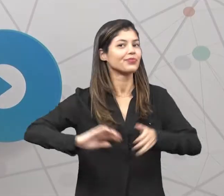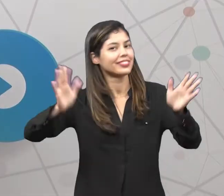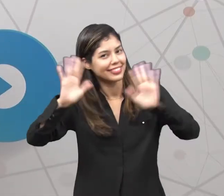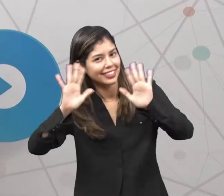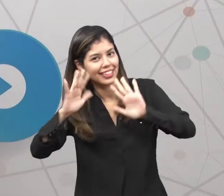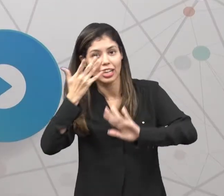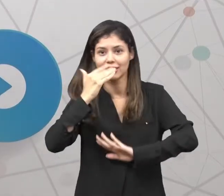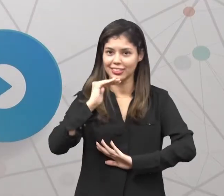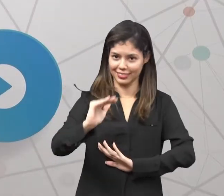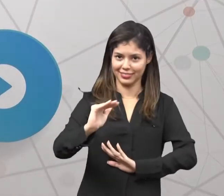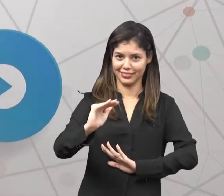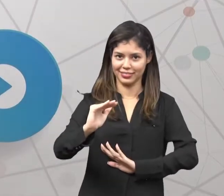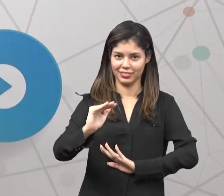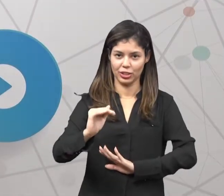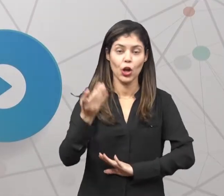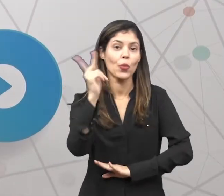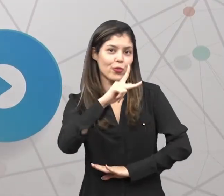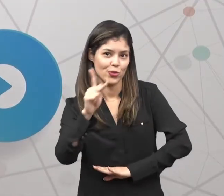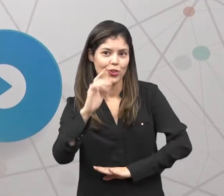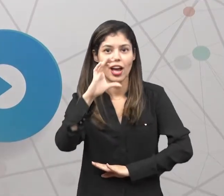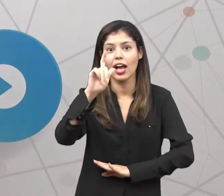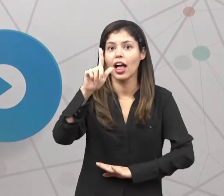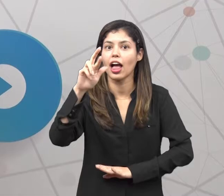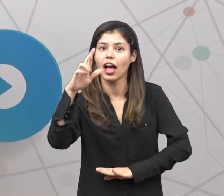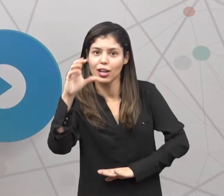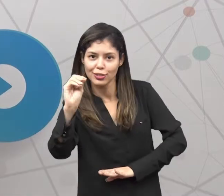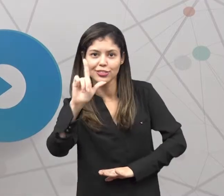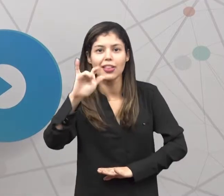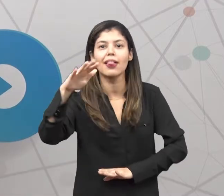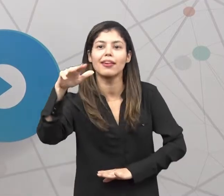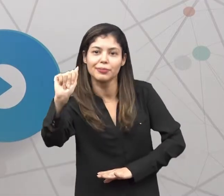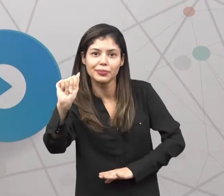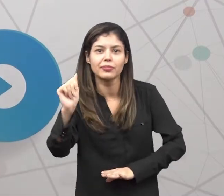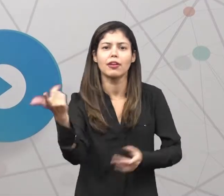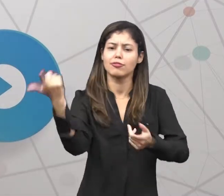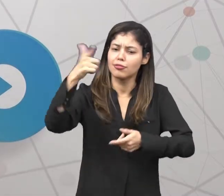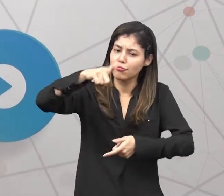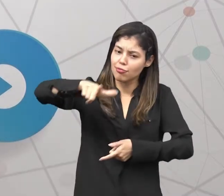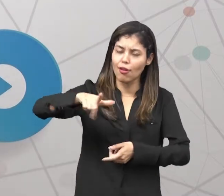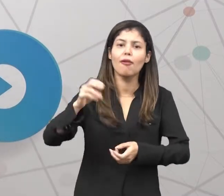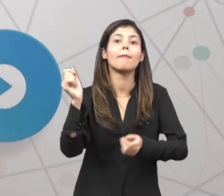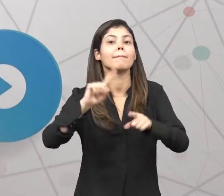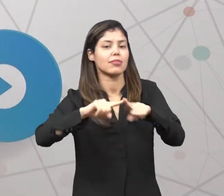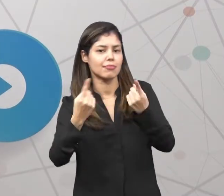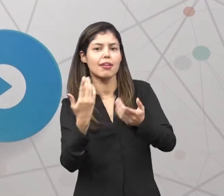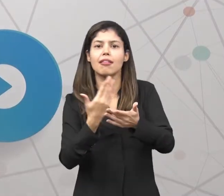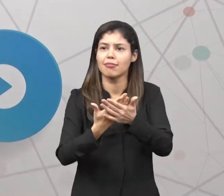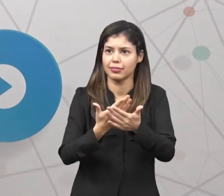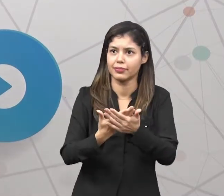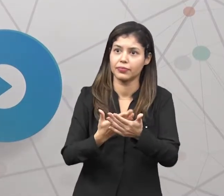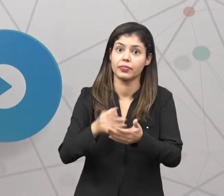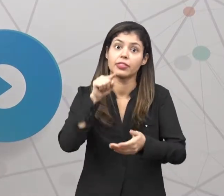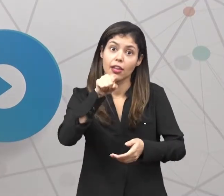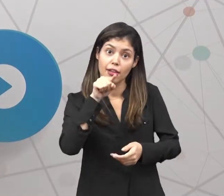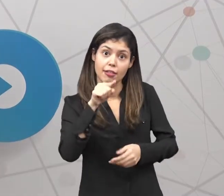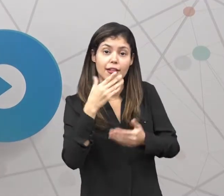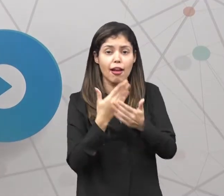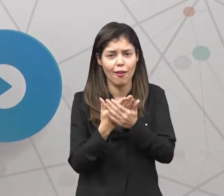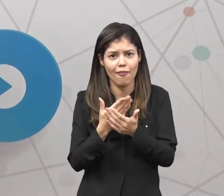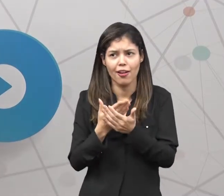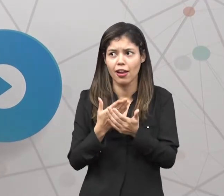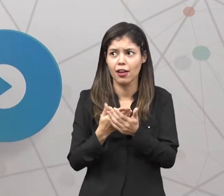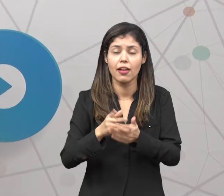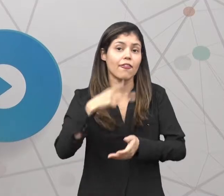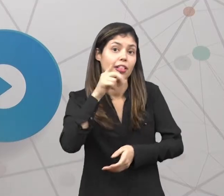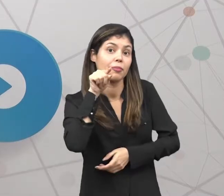Olá, crianças! Eu sou o professor Carlos Lima e estou aqui novamente com vocês para mais uma aula. E essa aula, eu